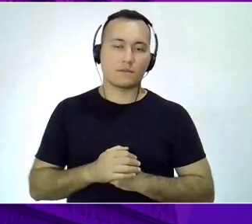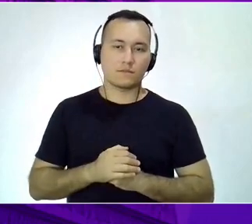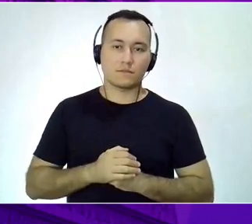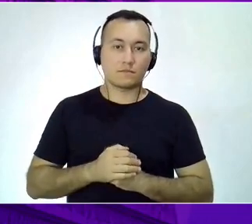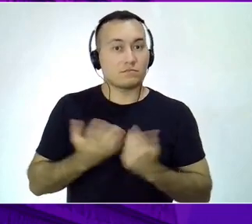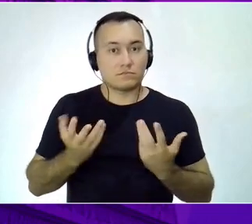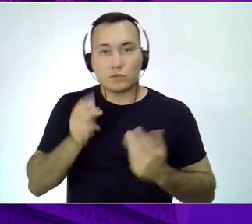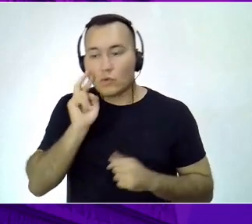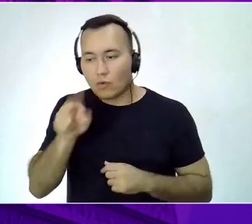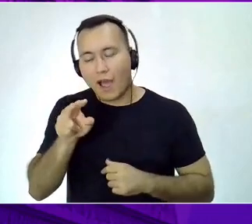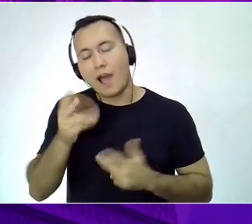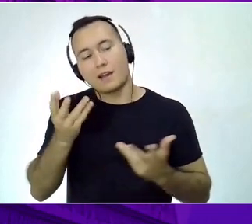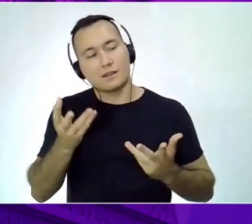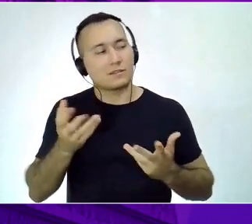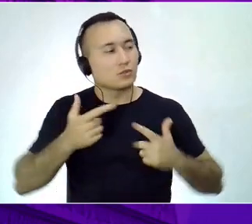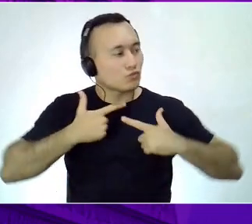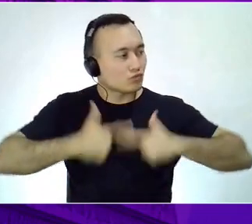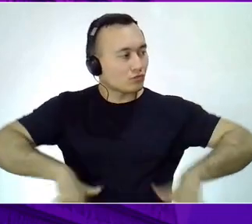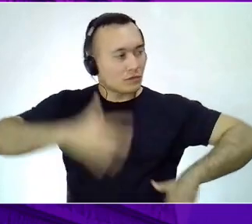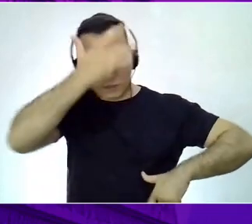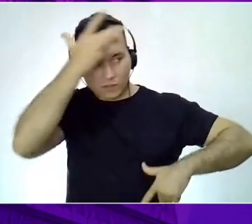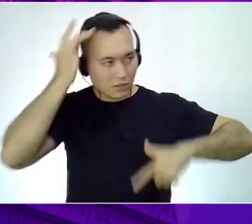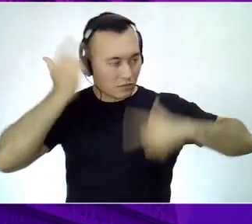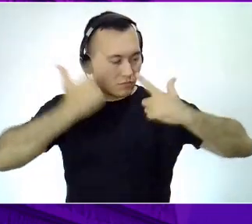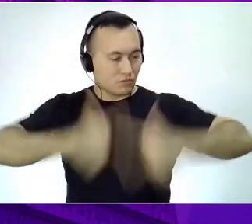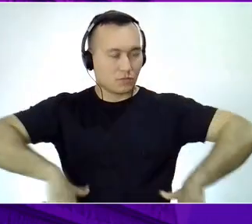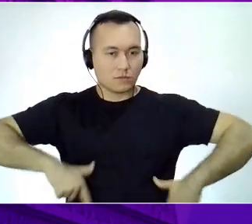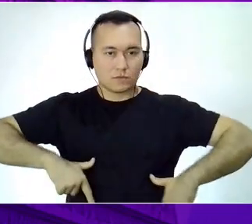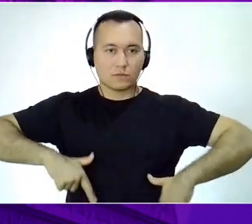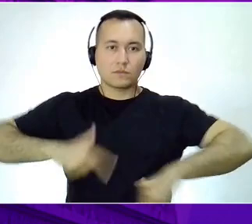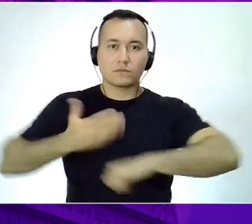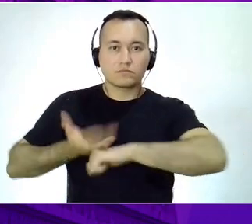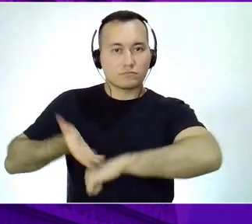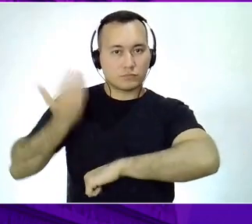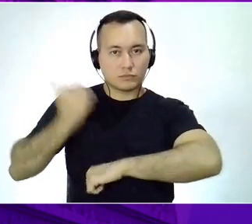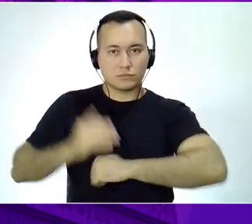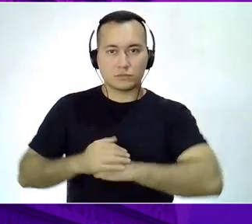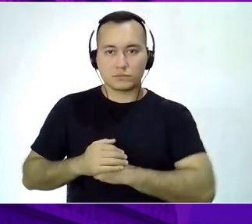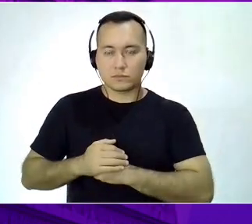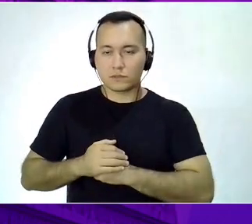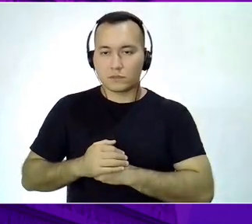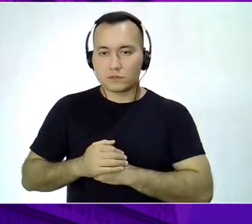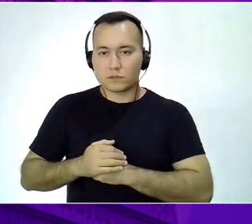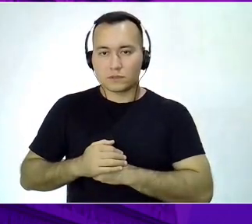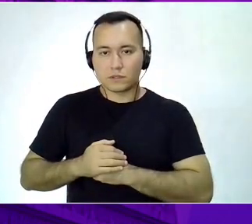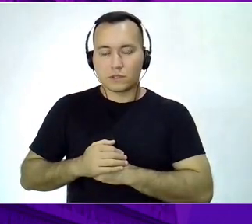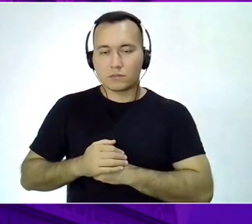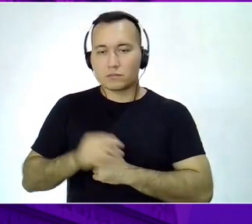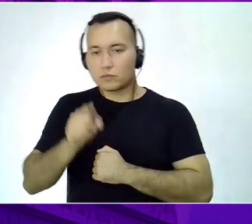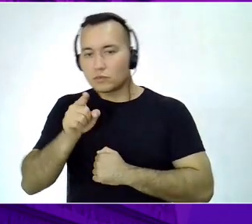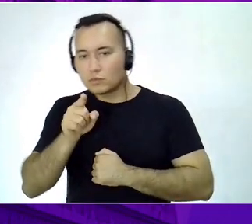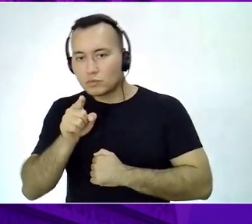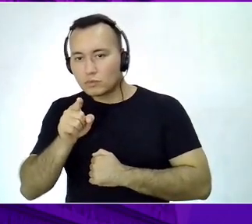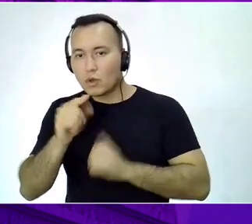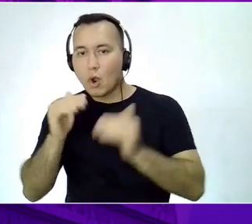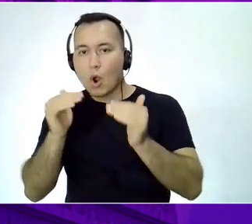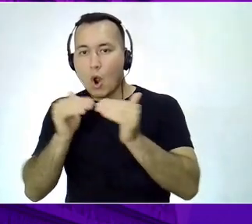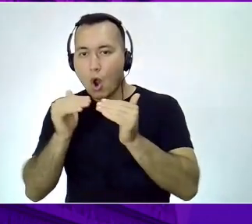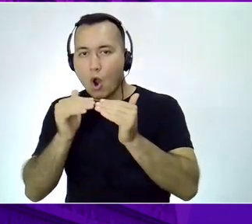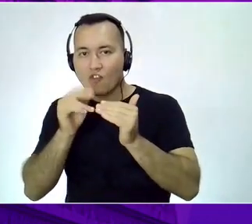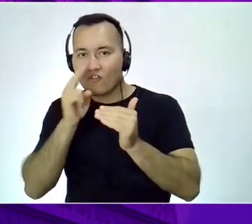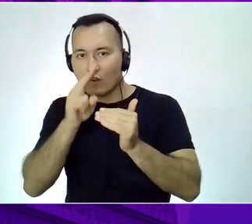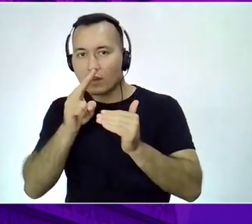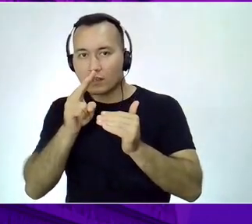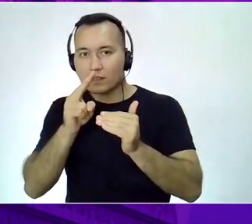maior, olhando perto do eixo eu consigo ver mais ou menos o tamanho dele, fica bem claro que o concordo fortemente é o segundo